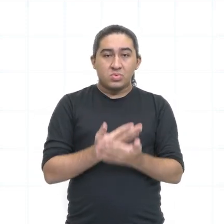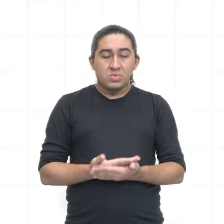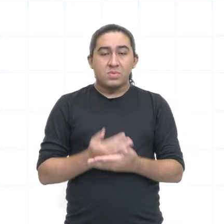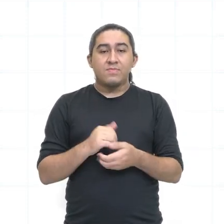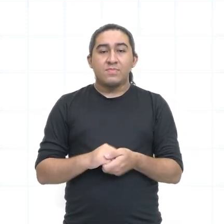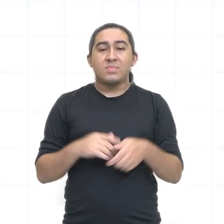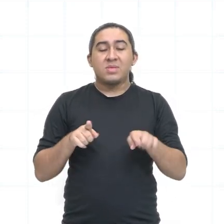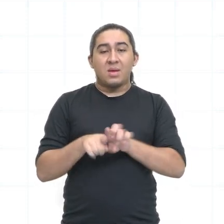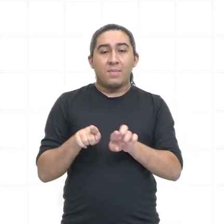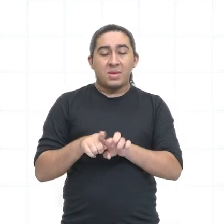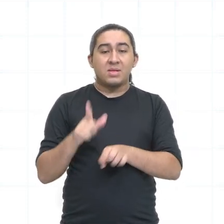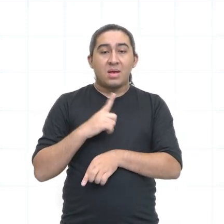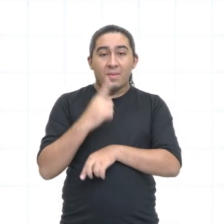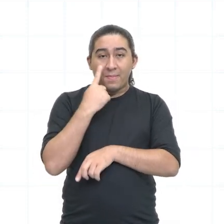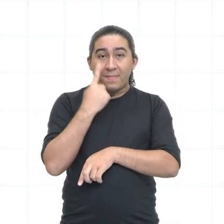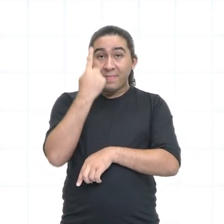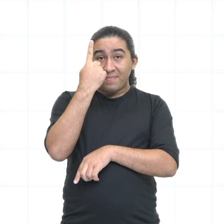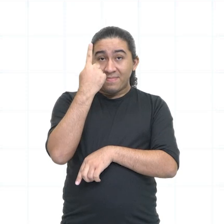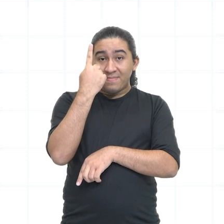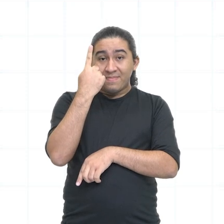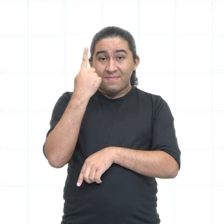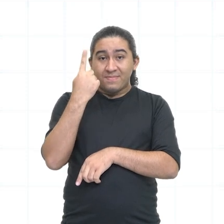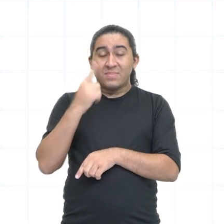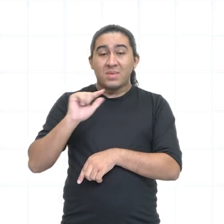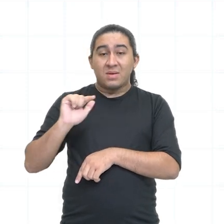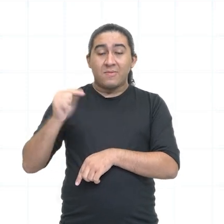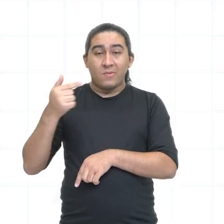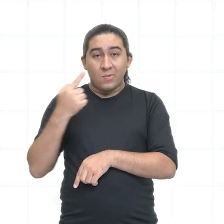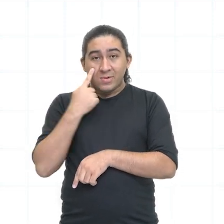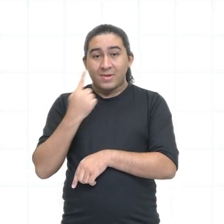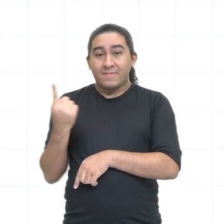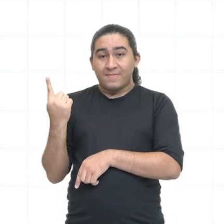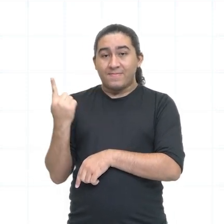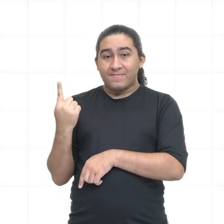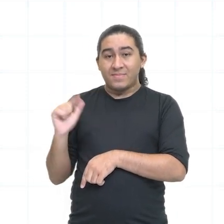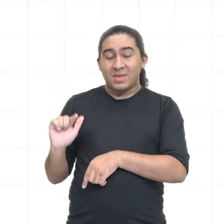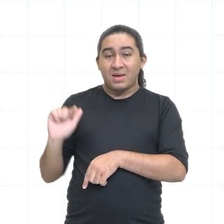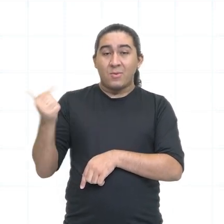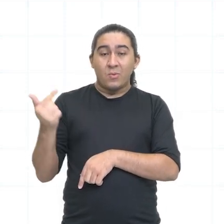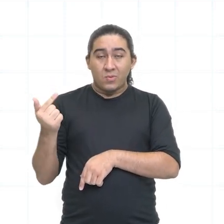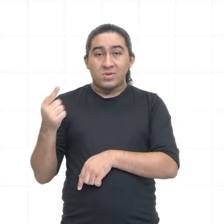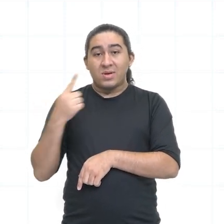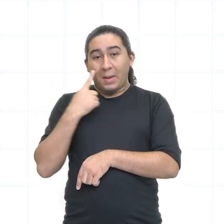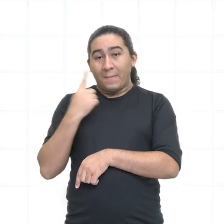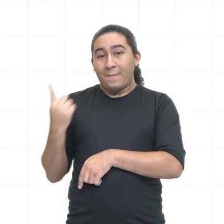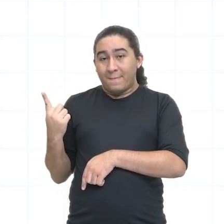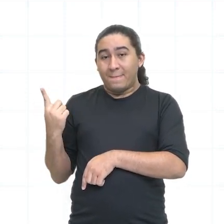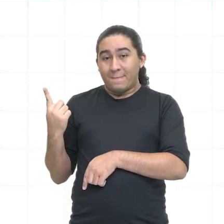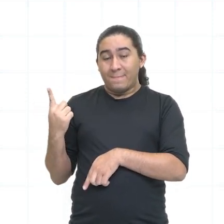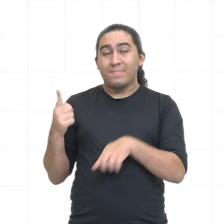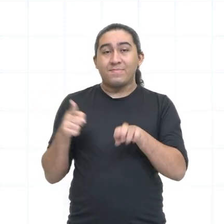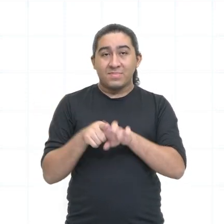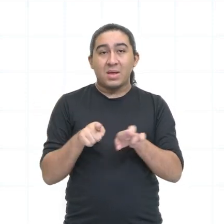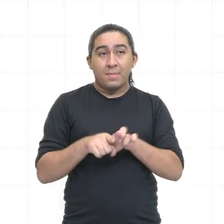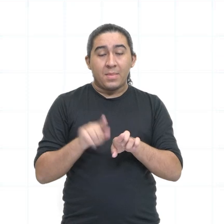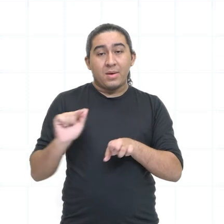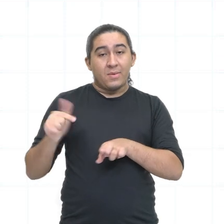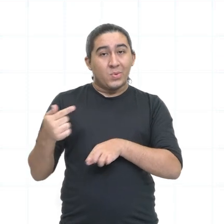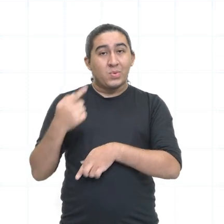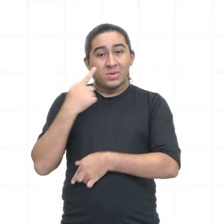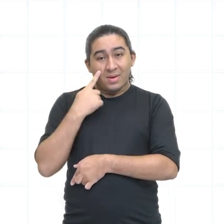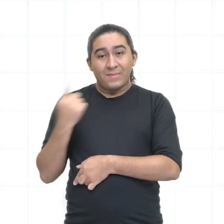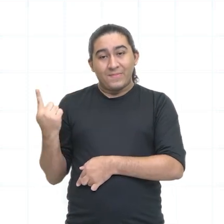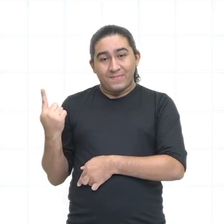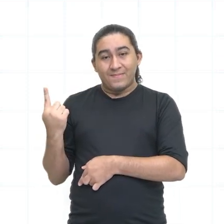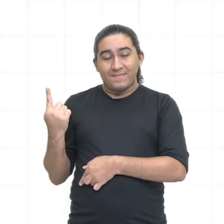Temos também a land art, temos a street art, a body art, a performance na arte e